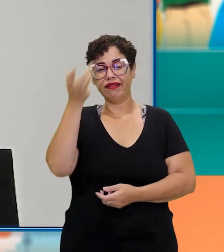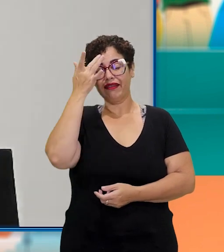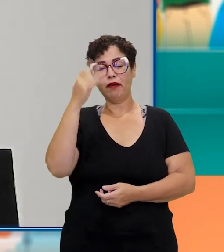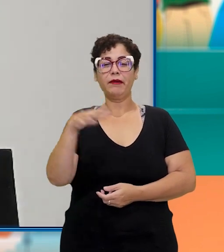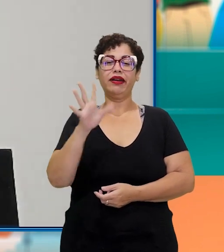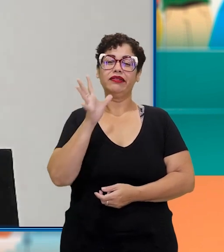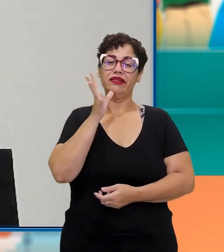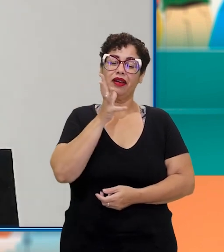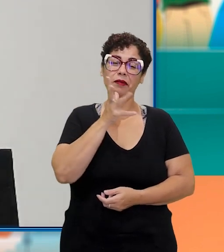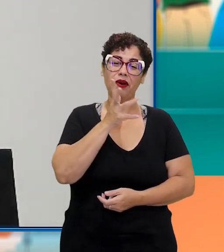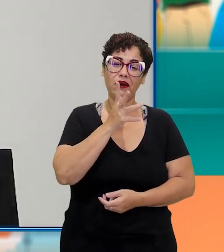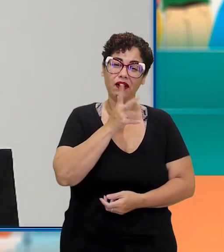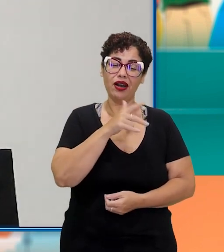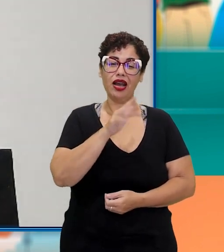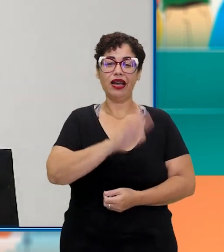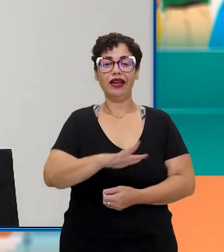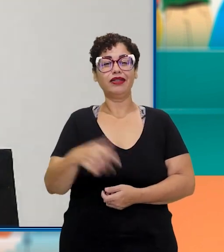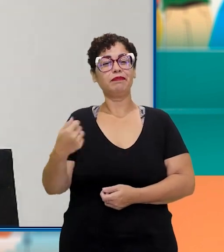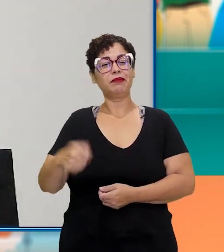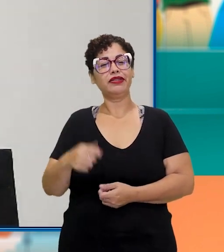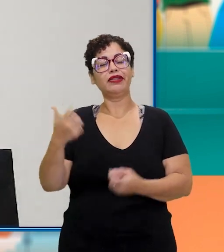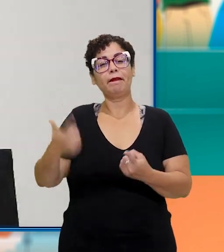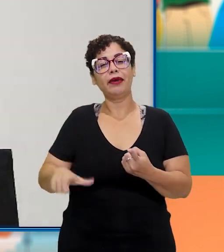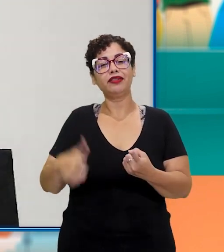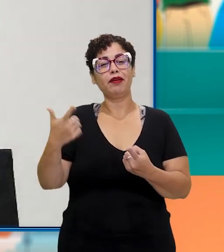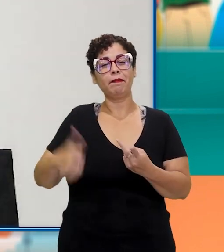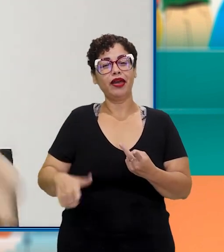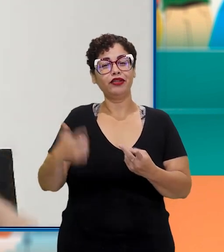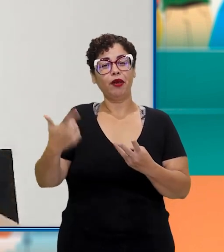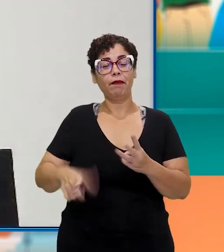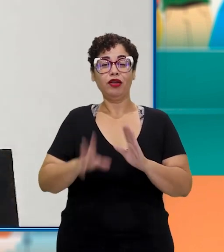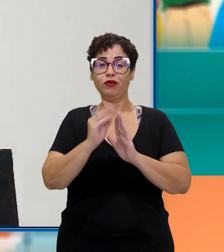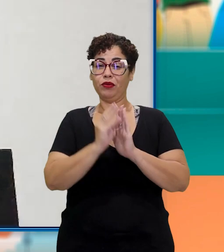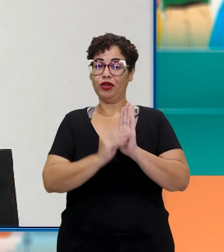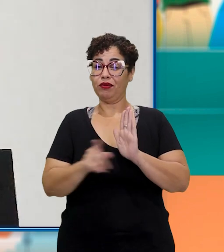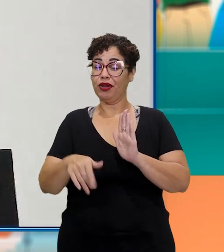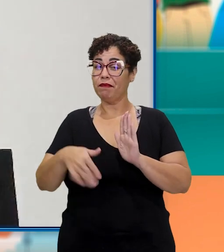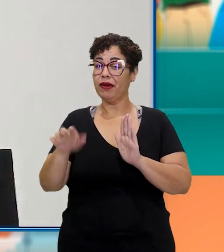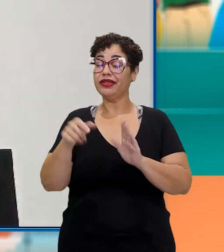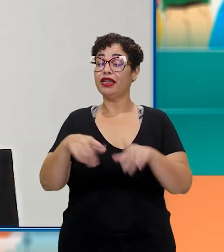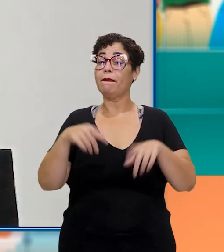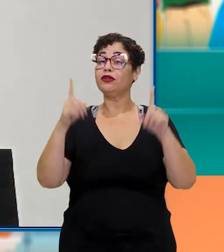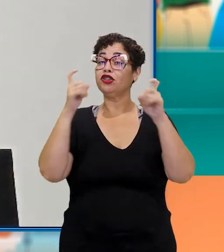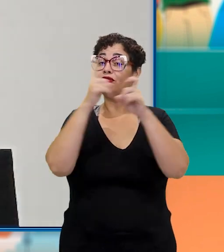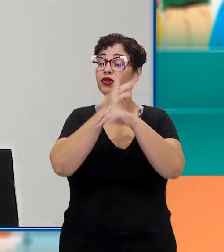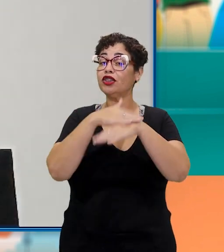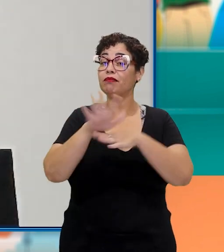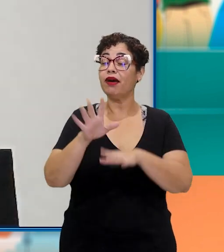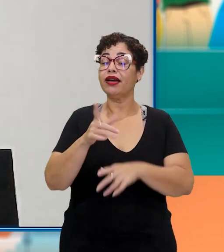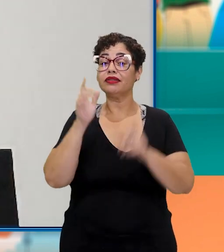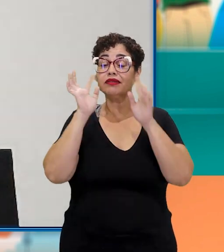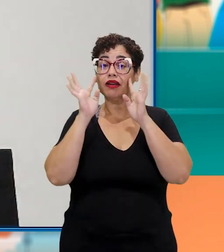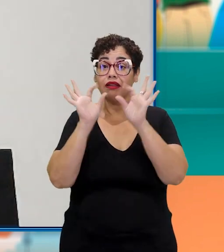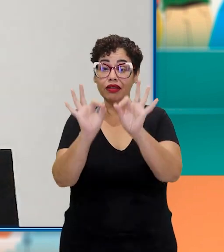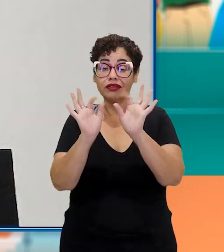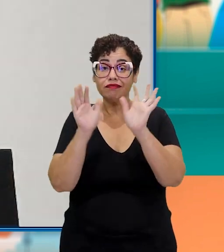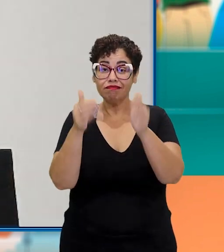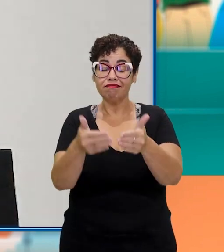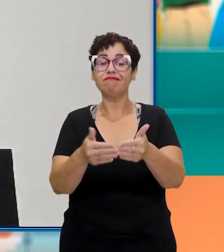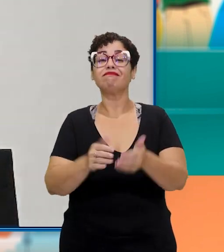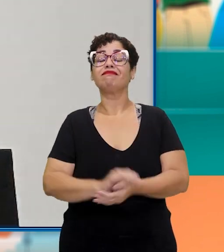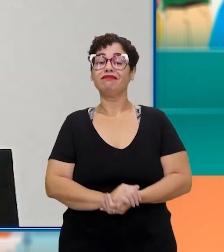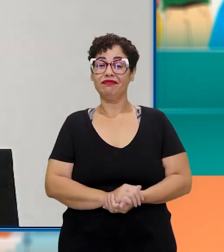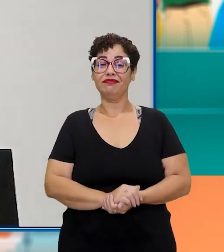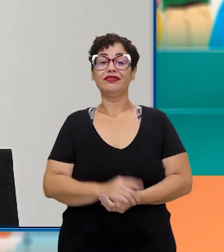mais lento, são crianças que exigem maior repetição de conteúdo, porque elas têm mais dificuldade de